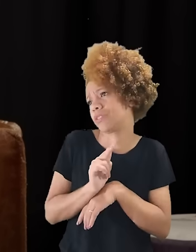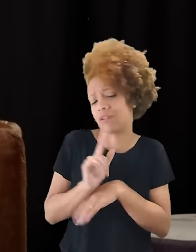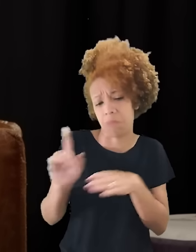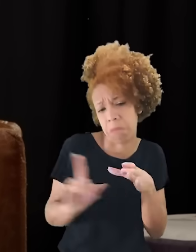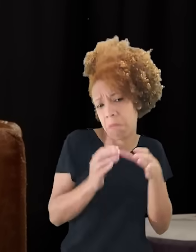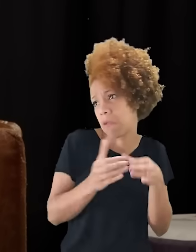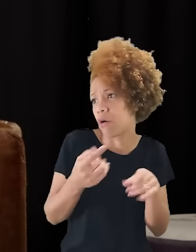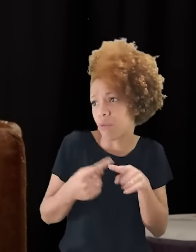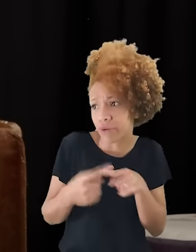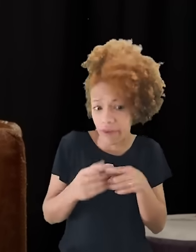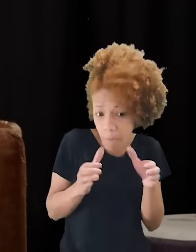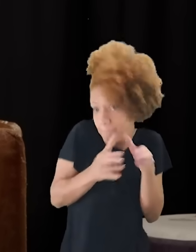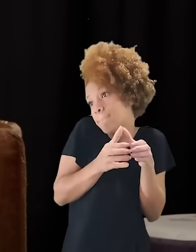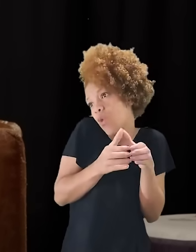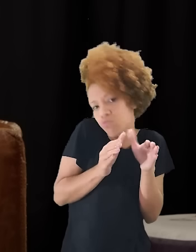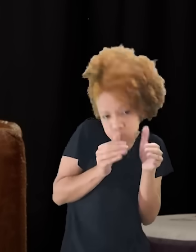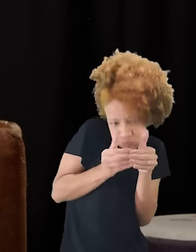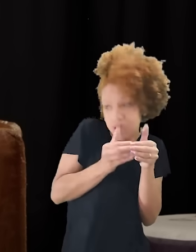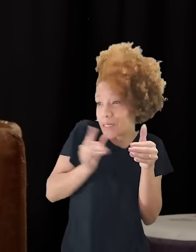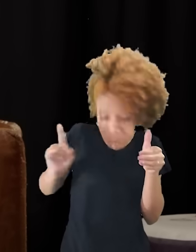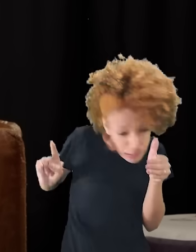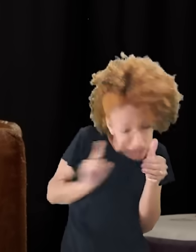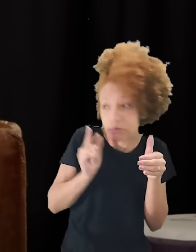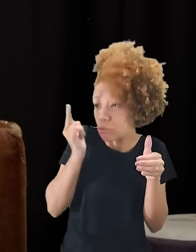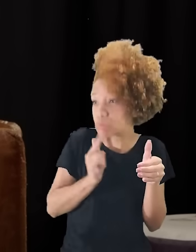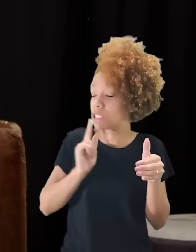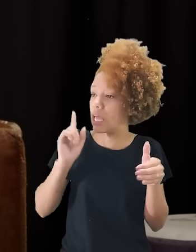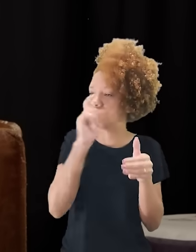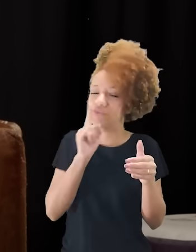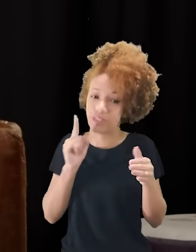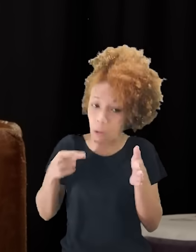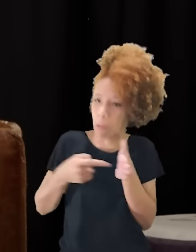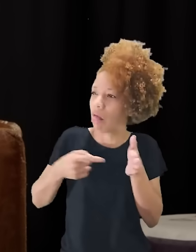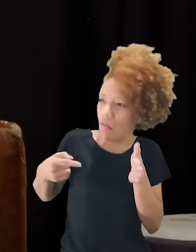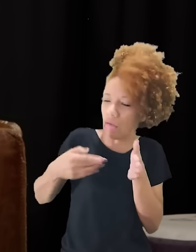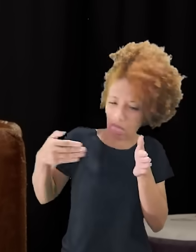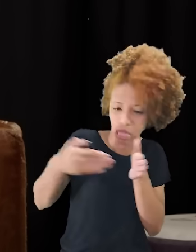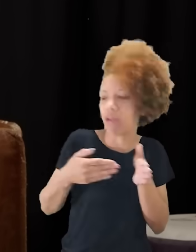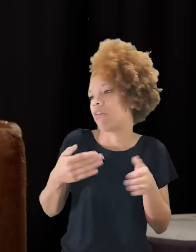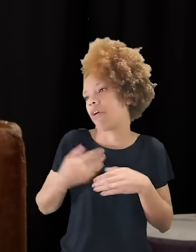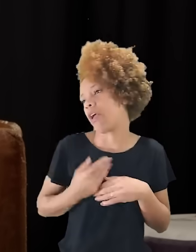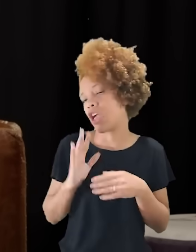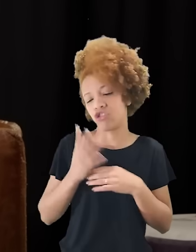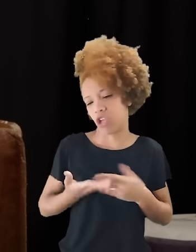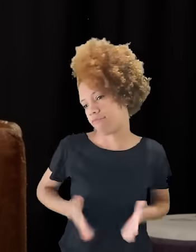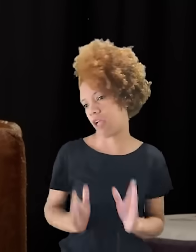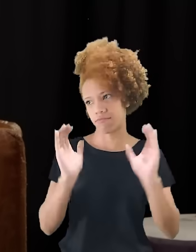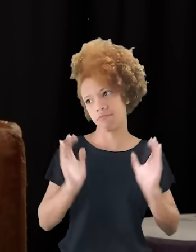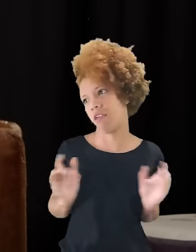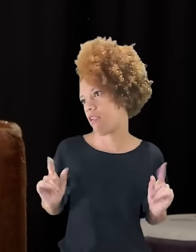daquele grupo porque aquele grupo é uma bolha e para furar aquela bolha é muito difícil porque geralmente é herdeira é pessoa que já nasce com esse poder